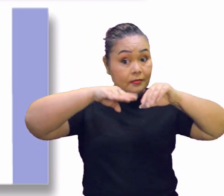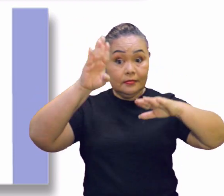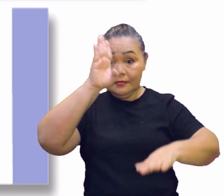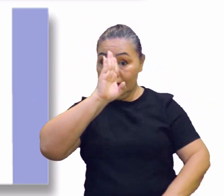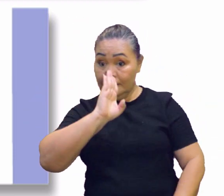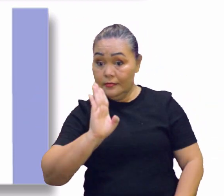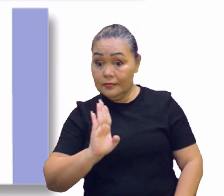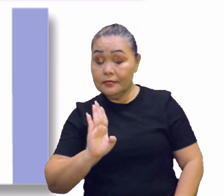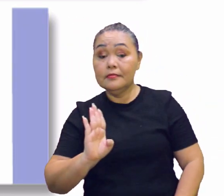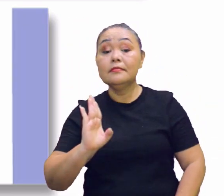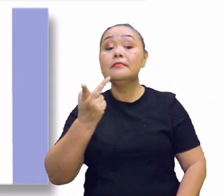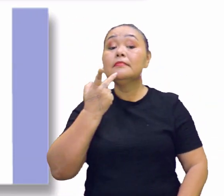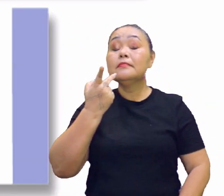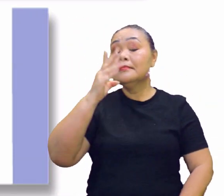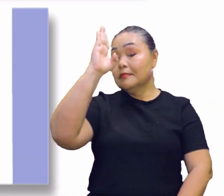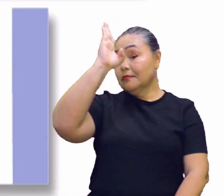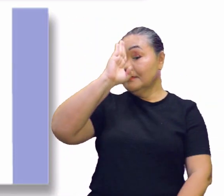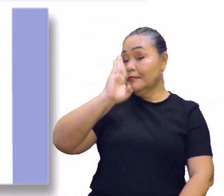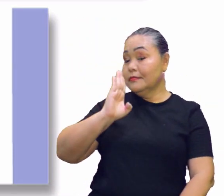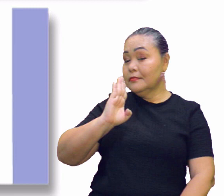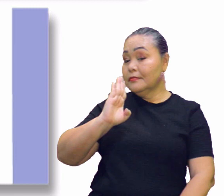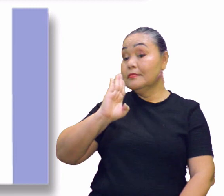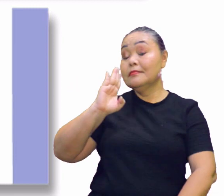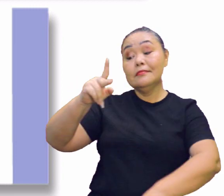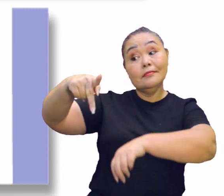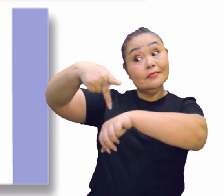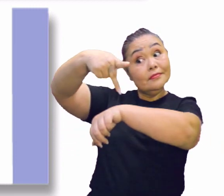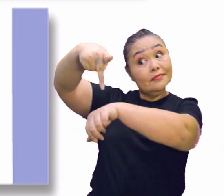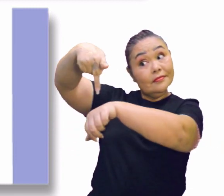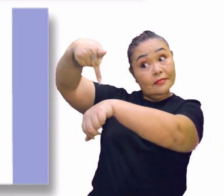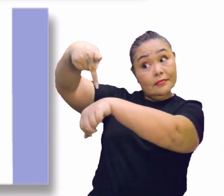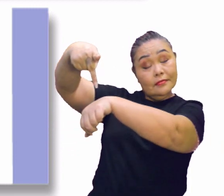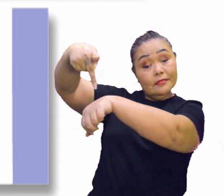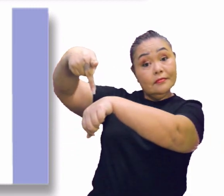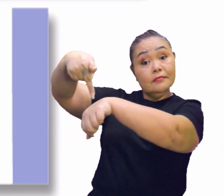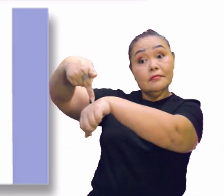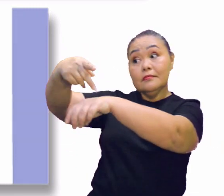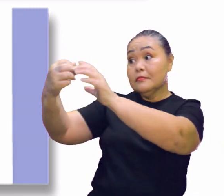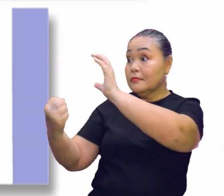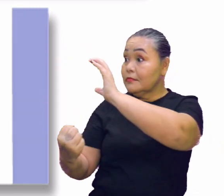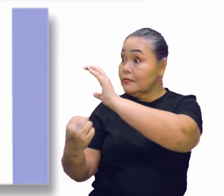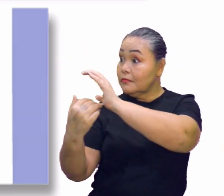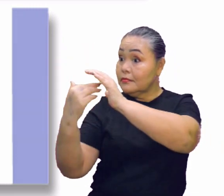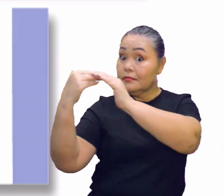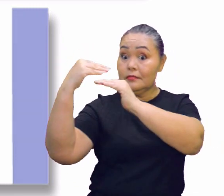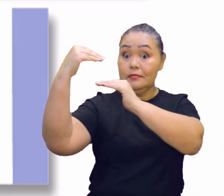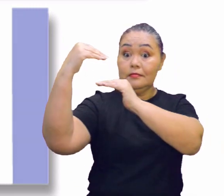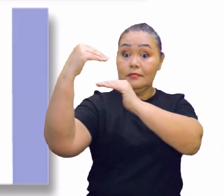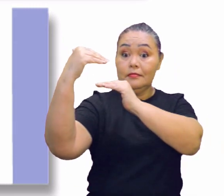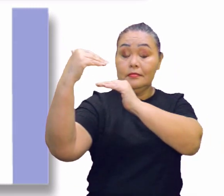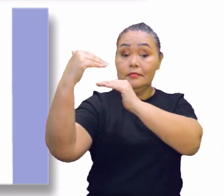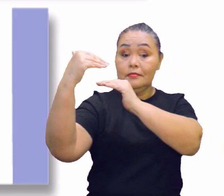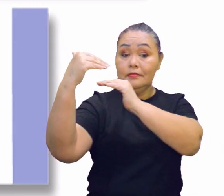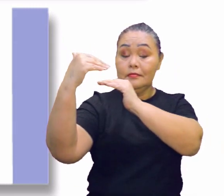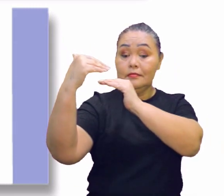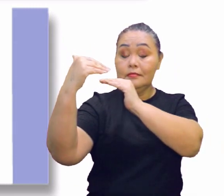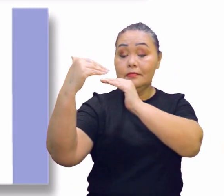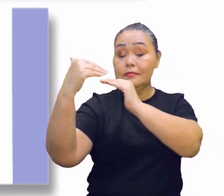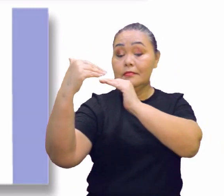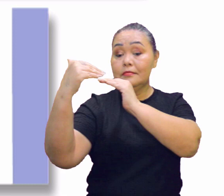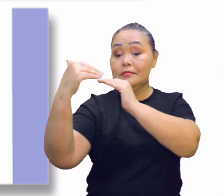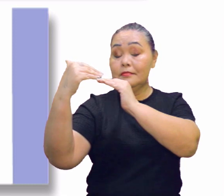brasileiro, como é o caso, o Brasil, um país emergente. Vamos rabiscar aqui, ó.